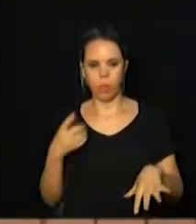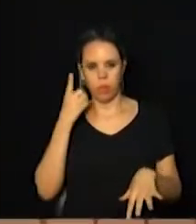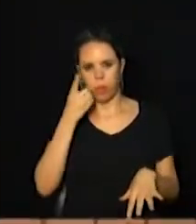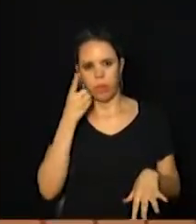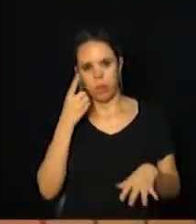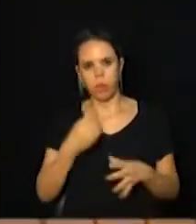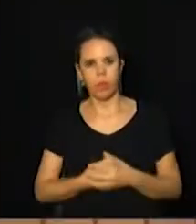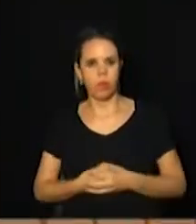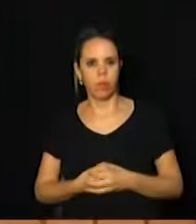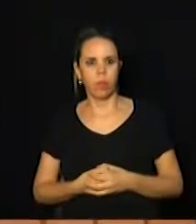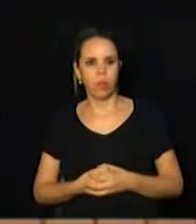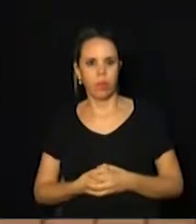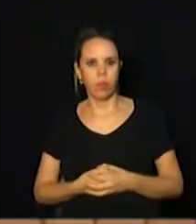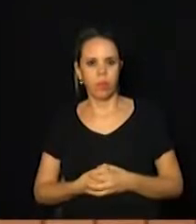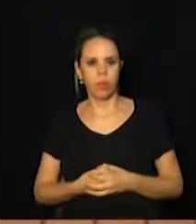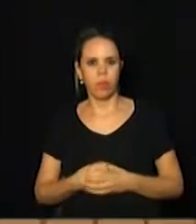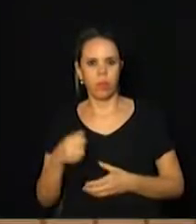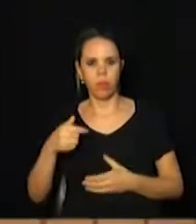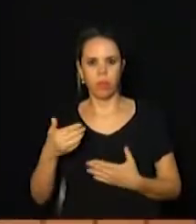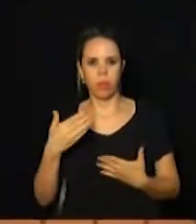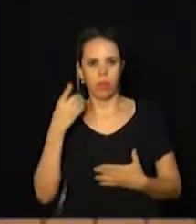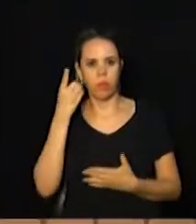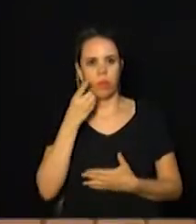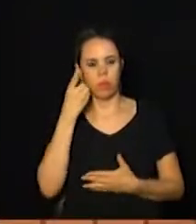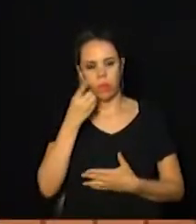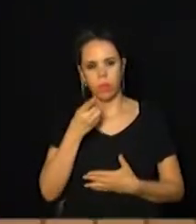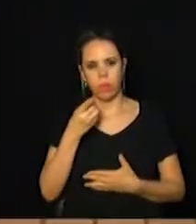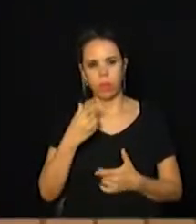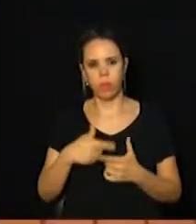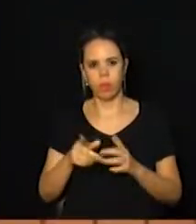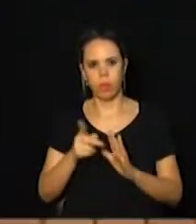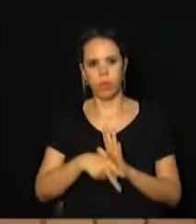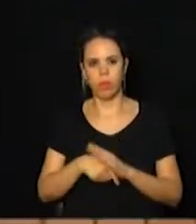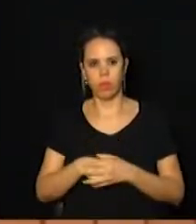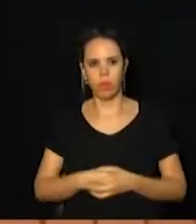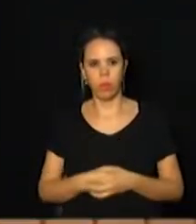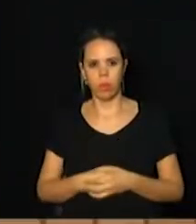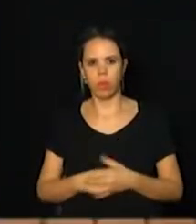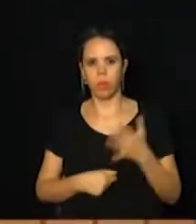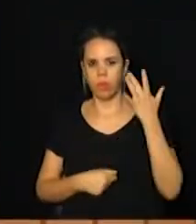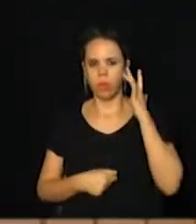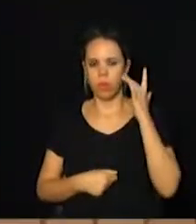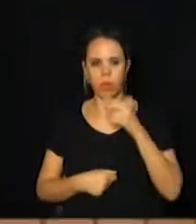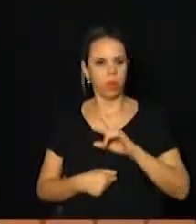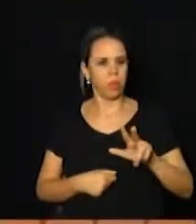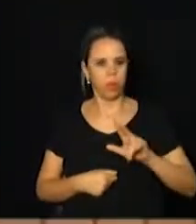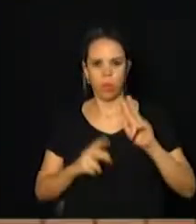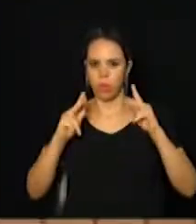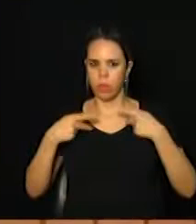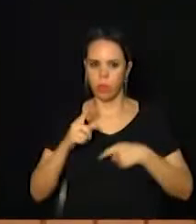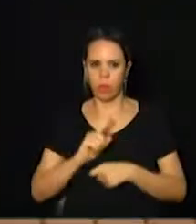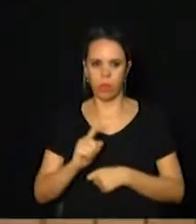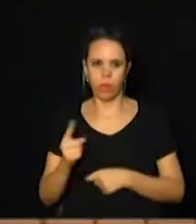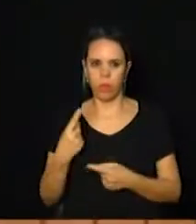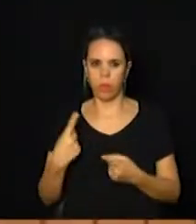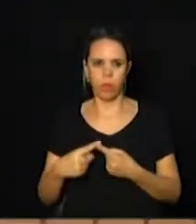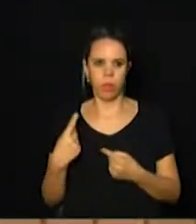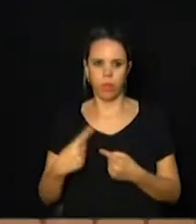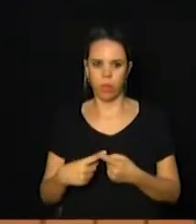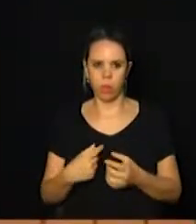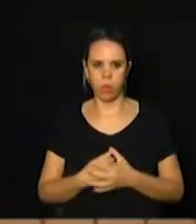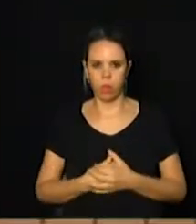deputados Oi e esse deputado que tá com esse projeto eu acho que ele não é um ser humano porque